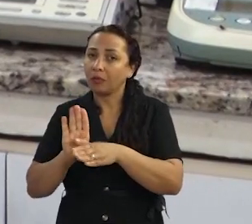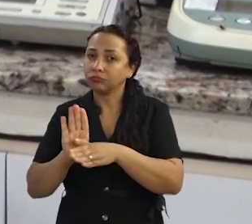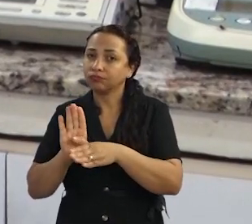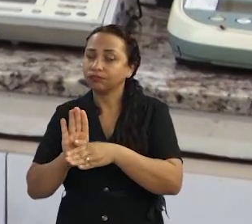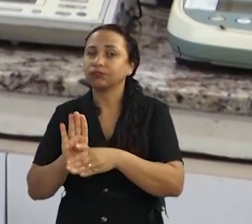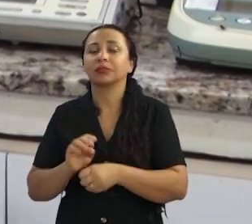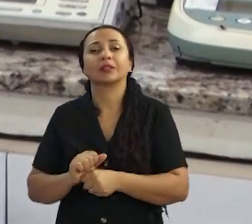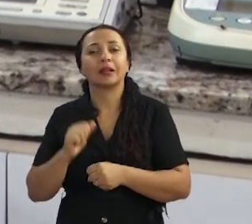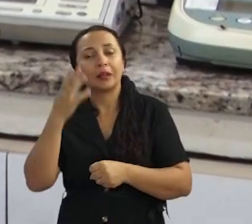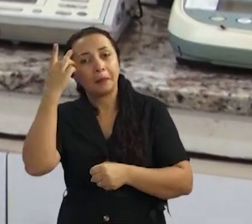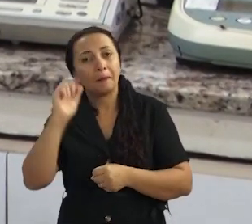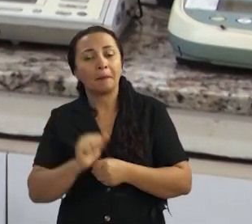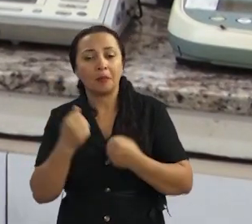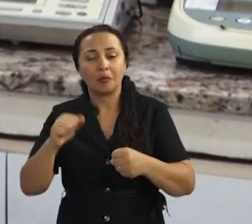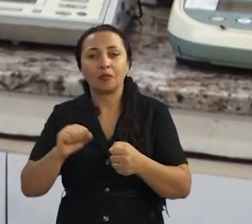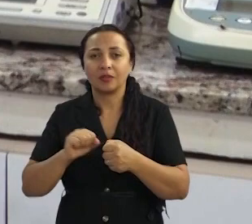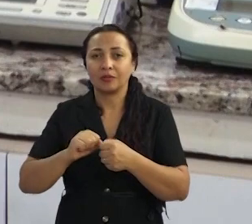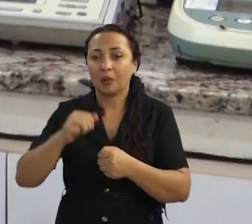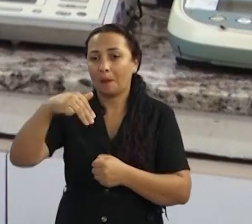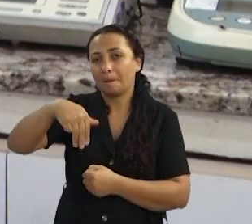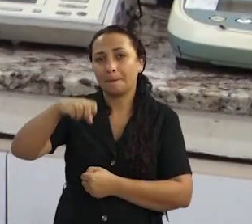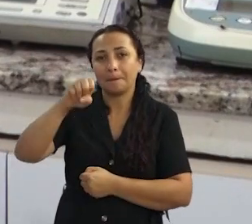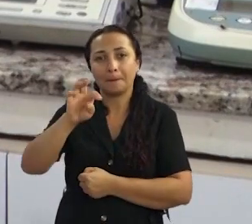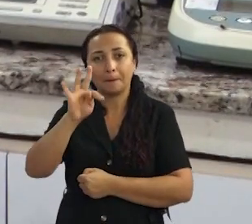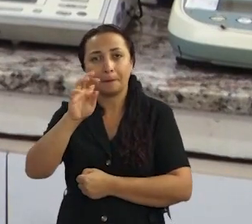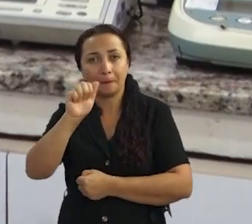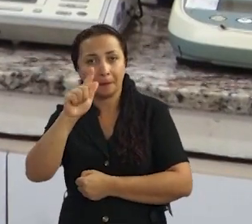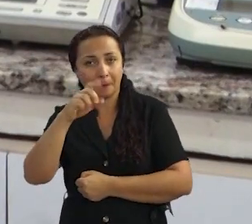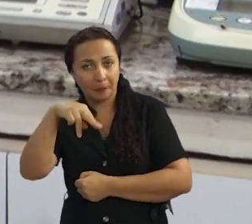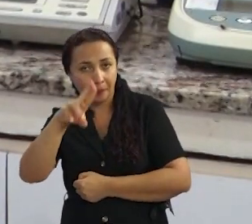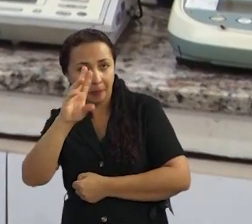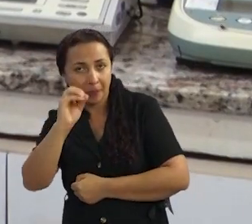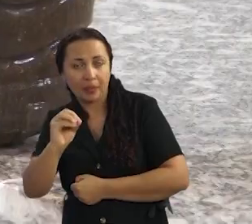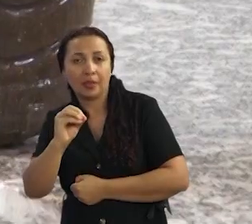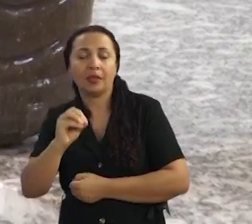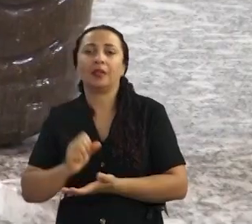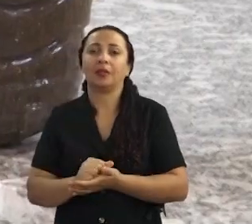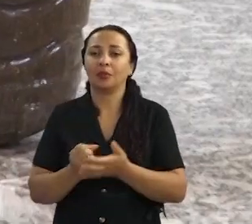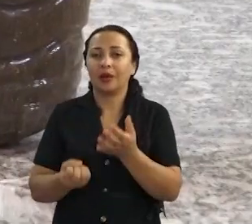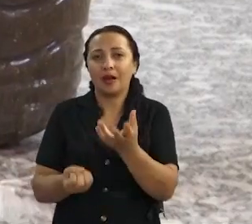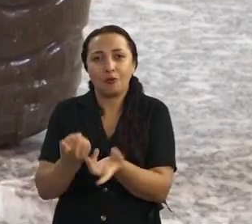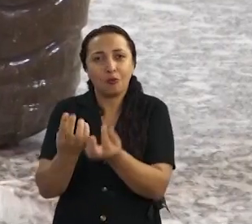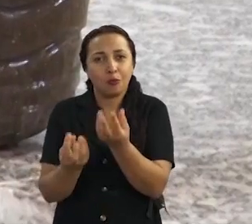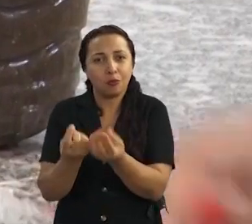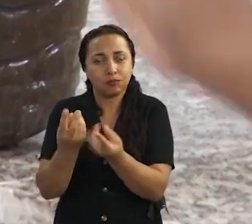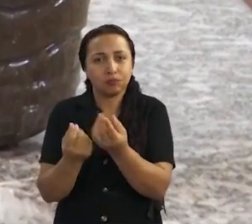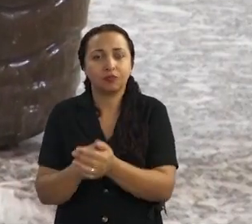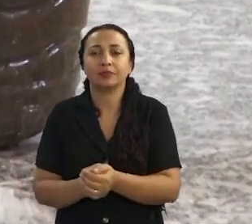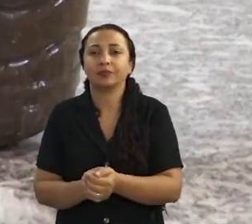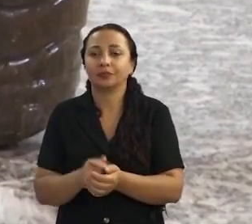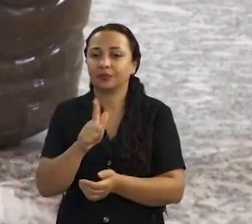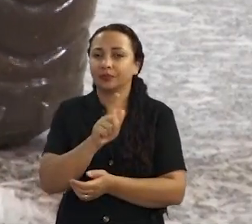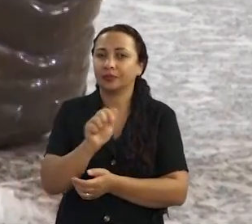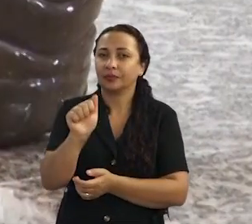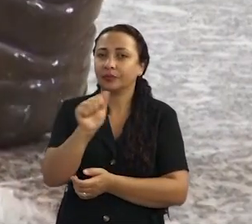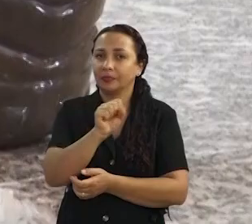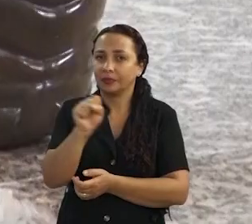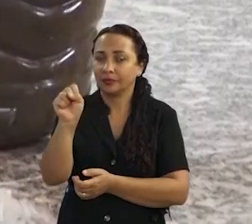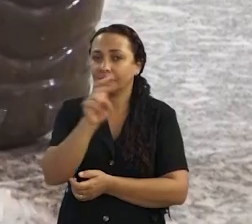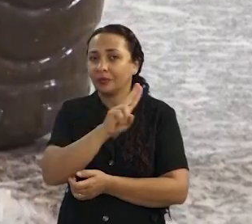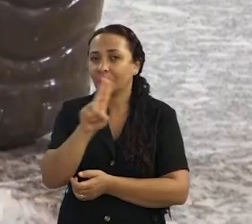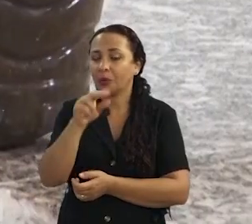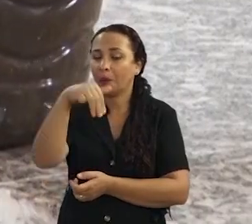que têm a capacidade de produzir o gás metano, que é um gás que é combustível. Esse gás, né, esse gás